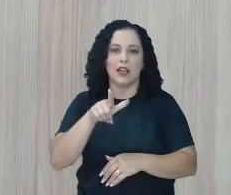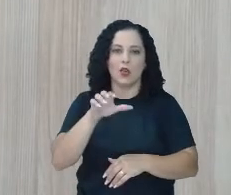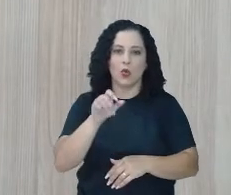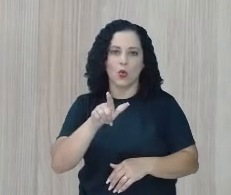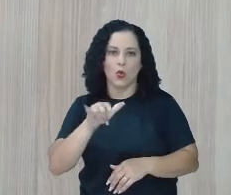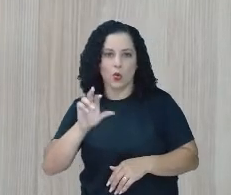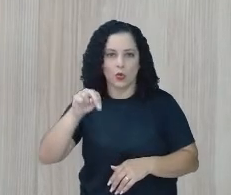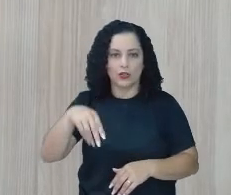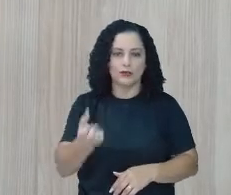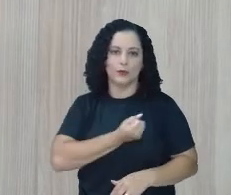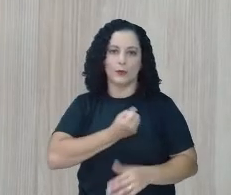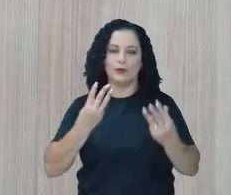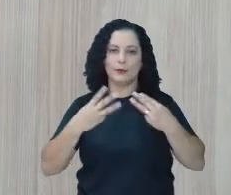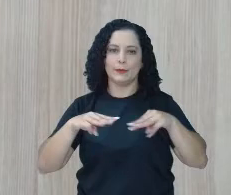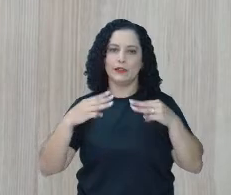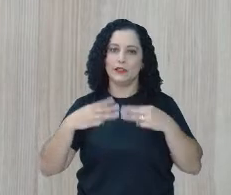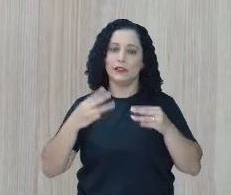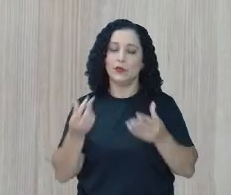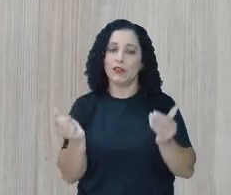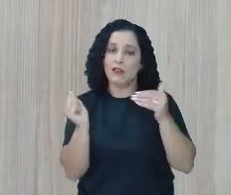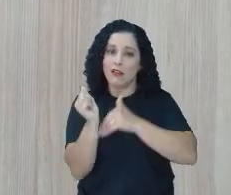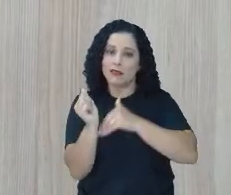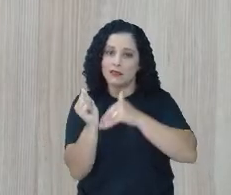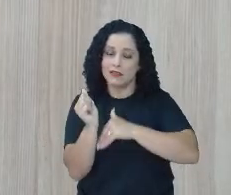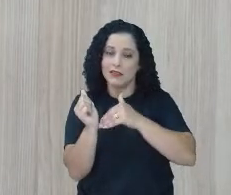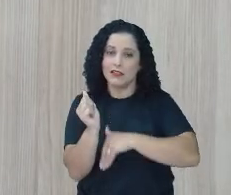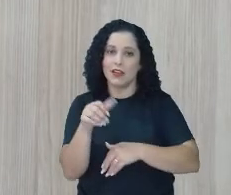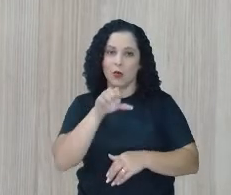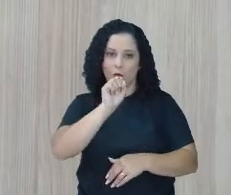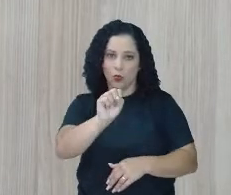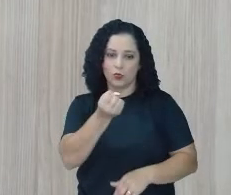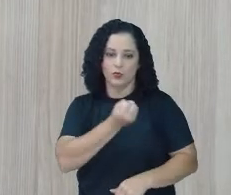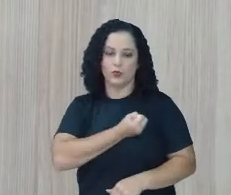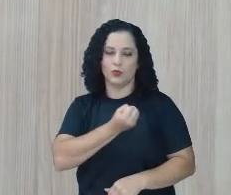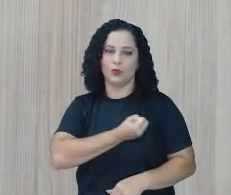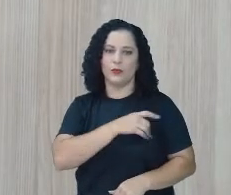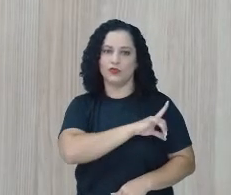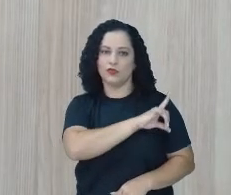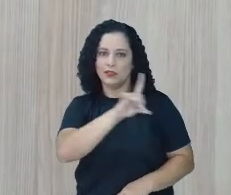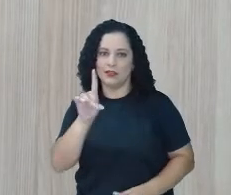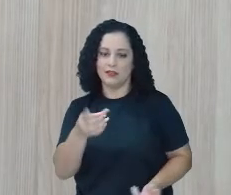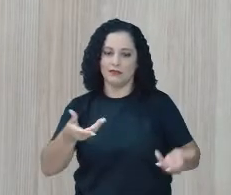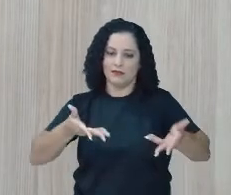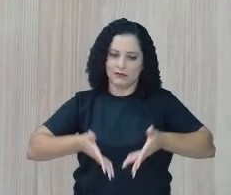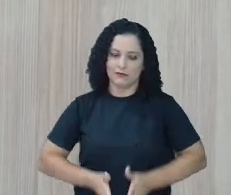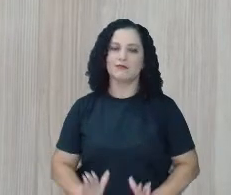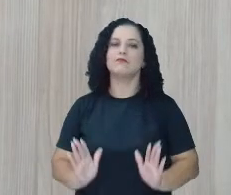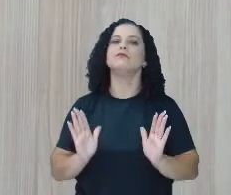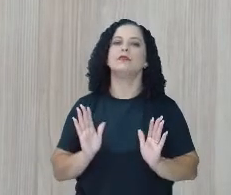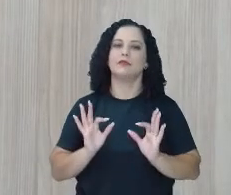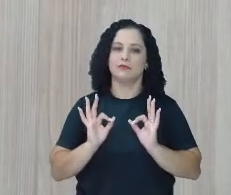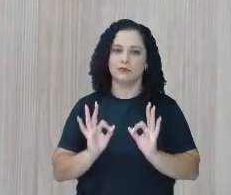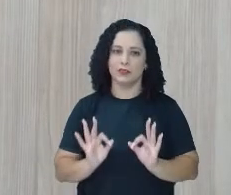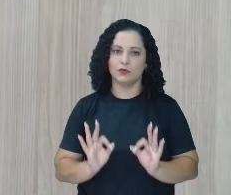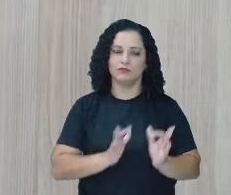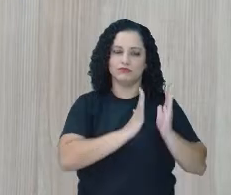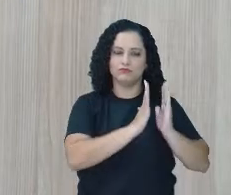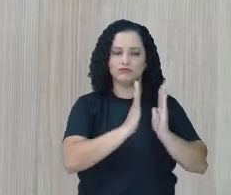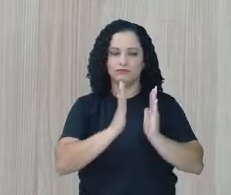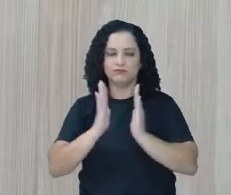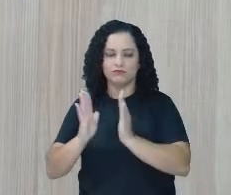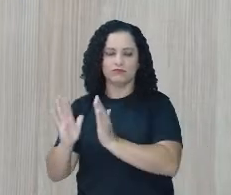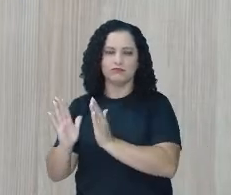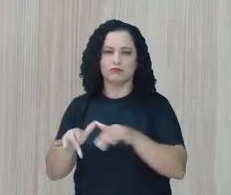é a sua matrícula e a senha são os 8 dígitos do dia do seu nascimento. Coloca lá e